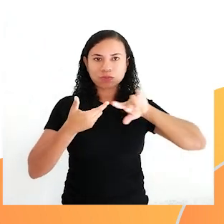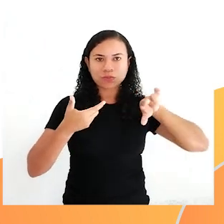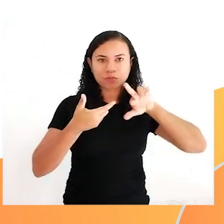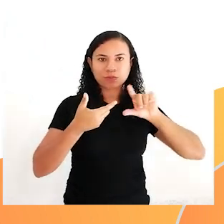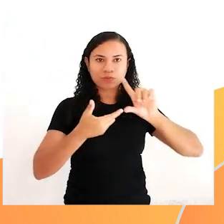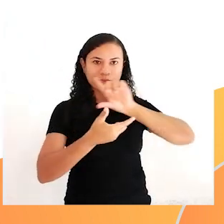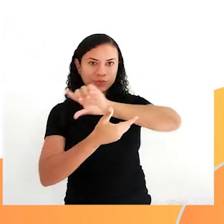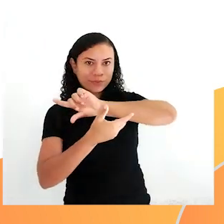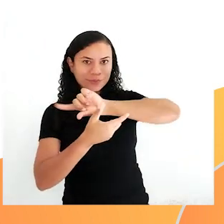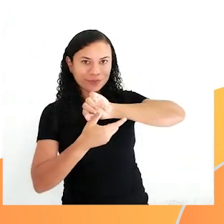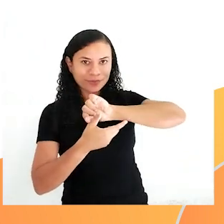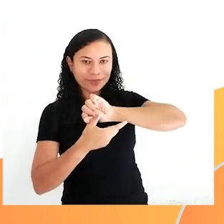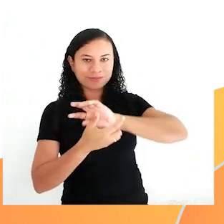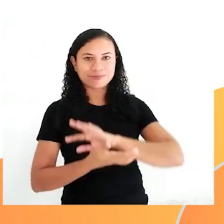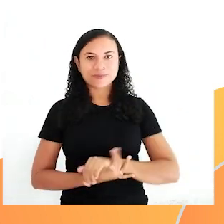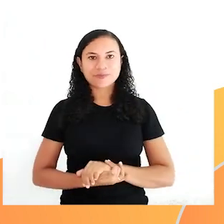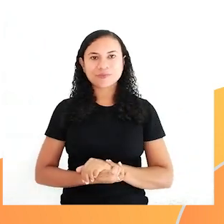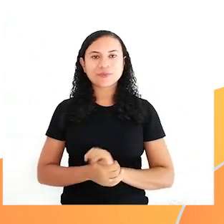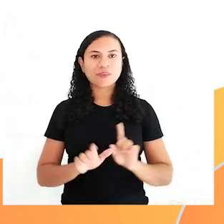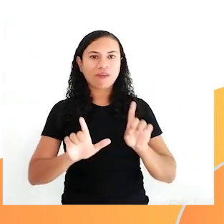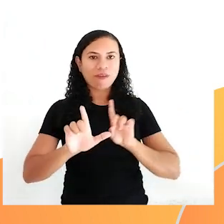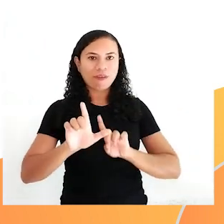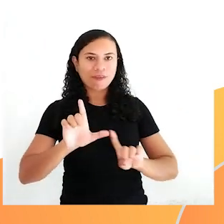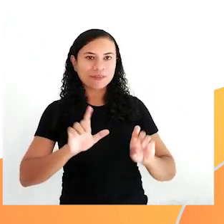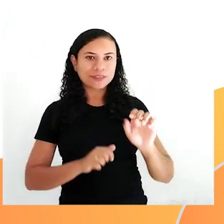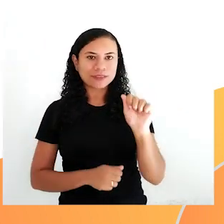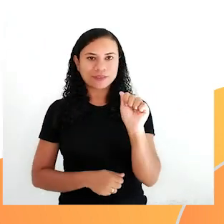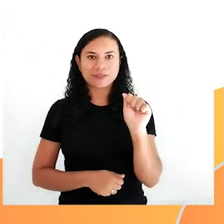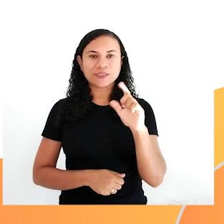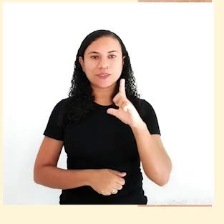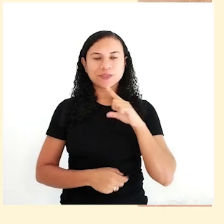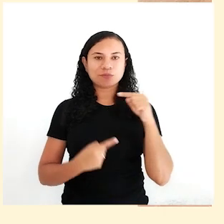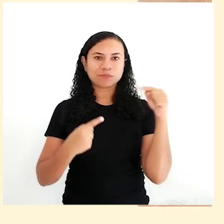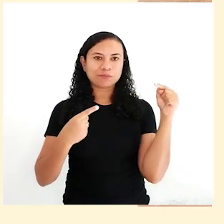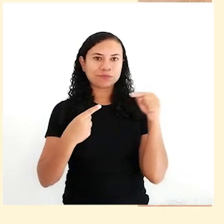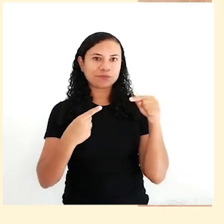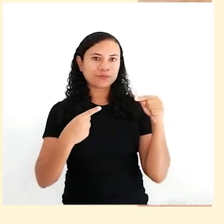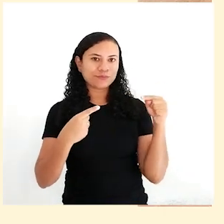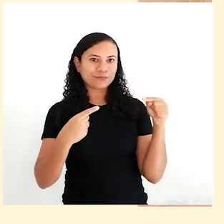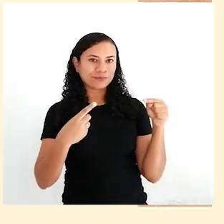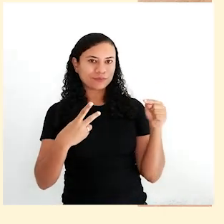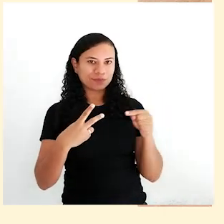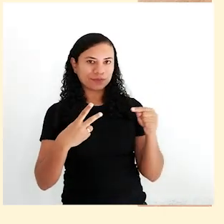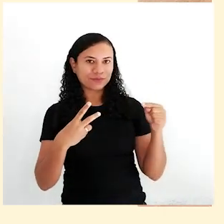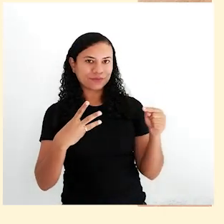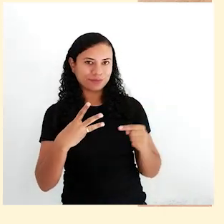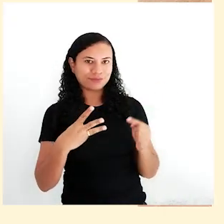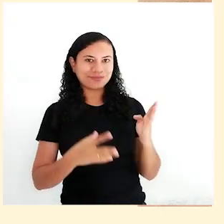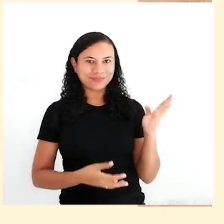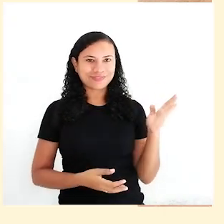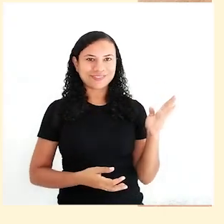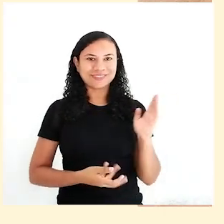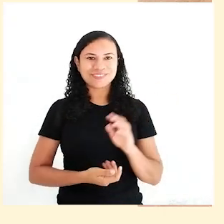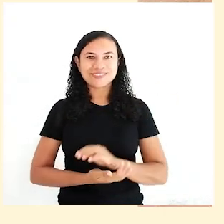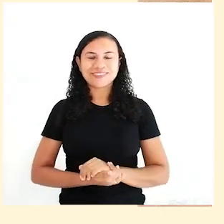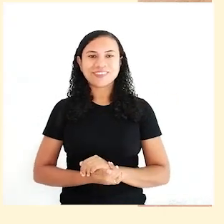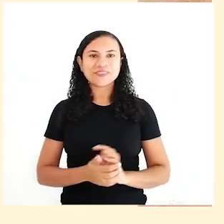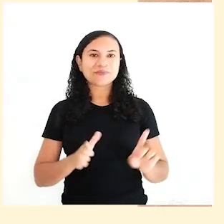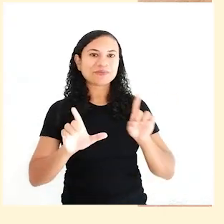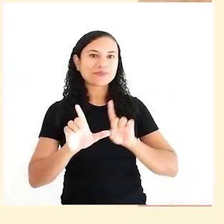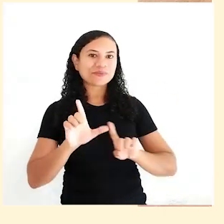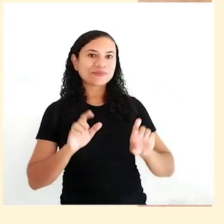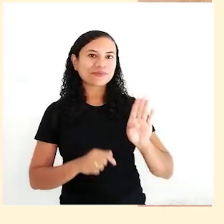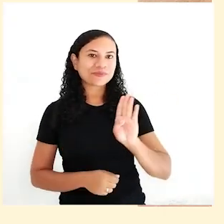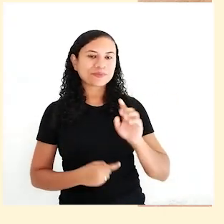formadas apenas pelo processo de derivação prefixal. Na letra A diz desigualdade, familiaridade